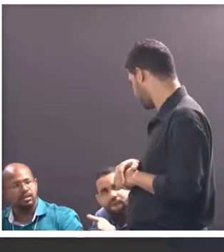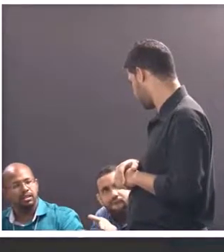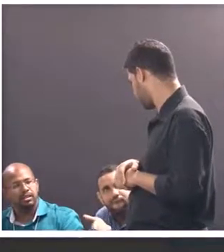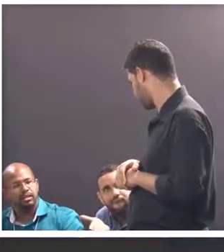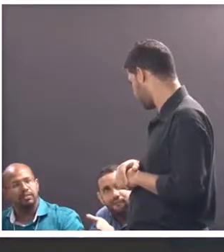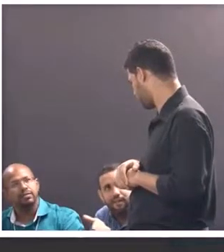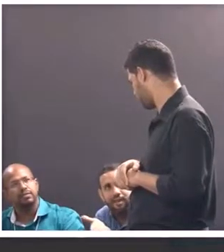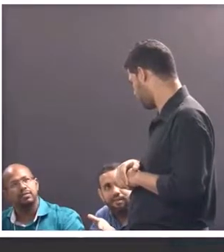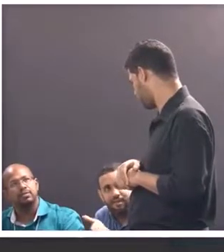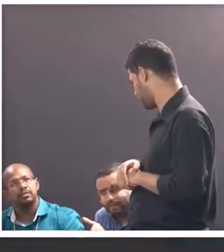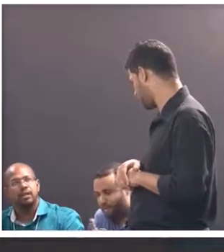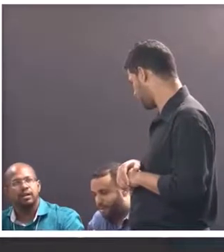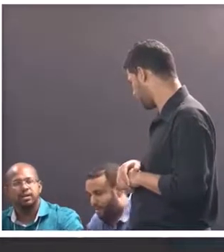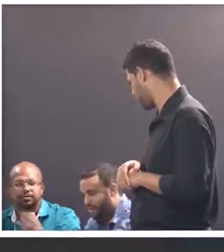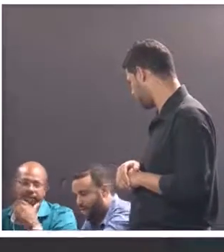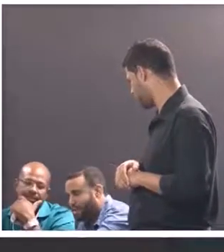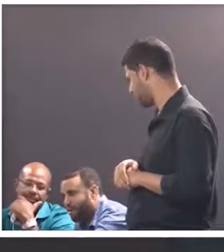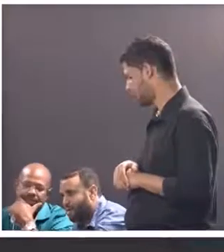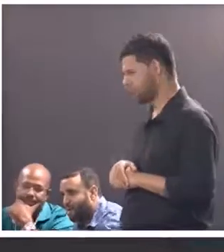Israel Bispo.